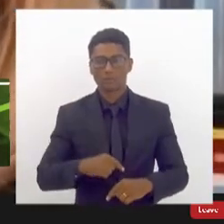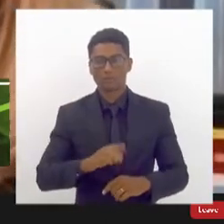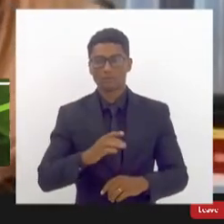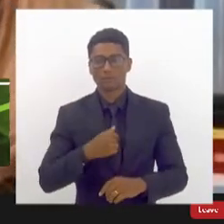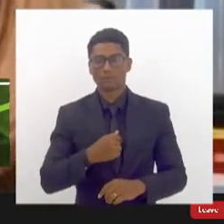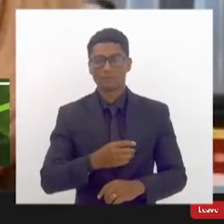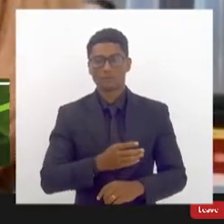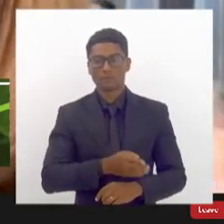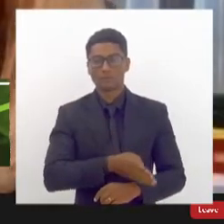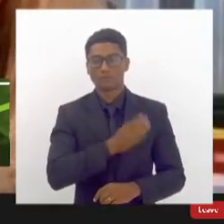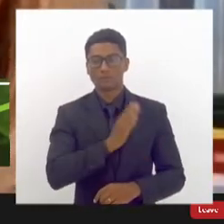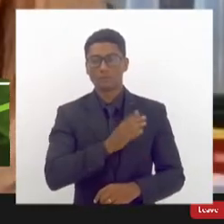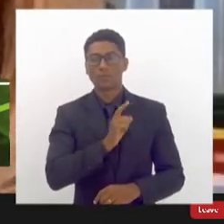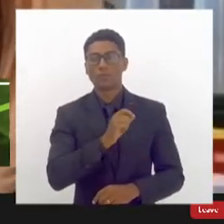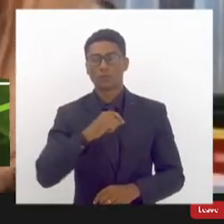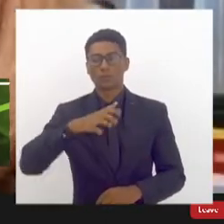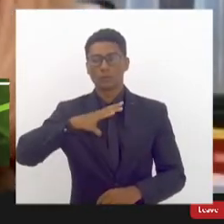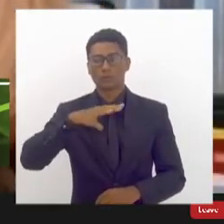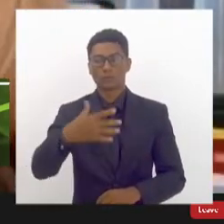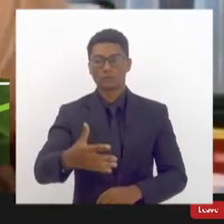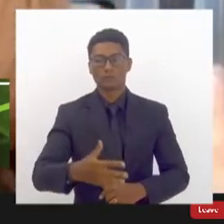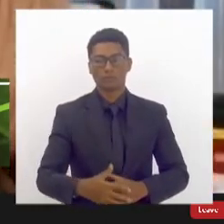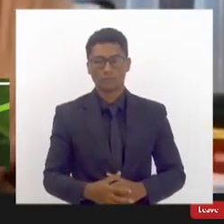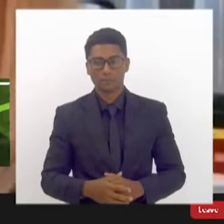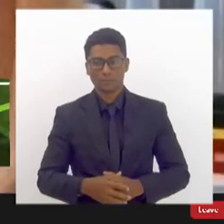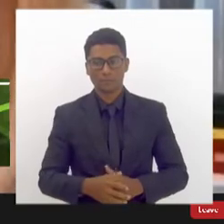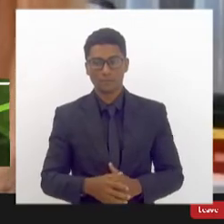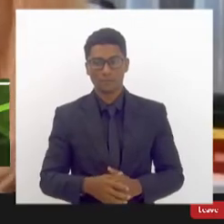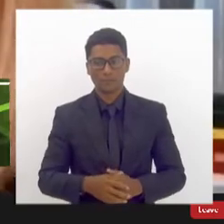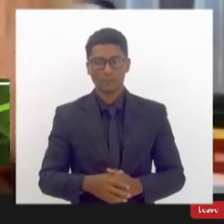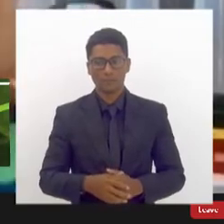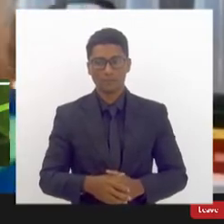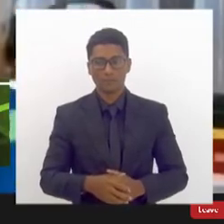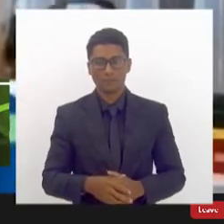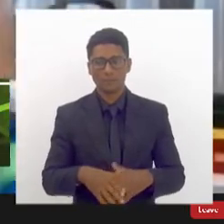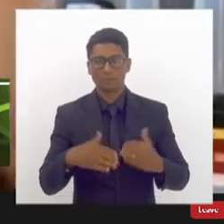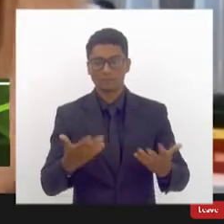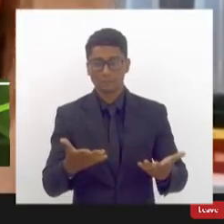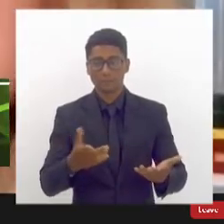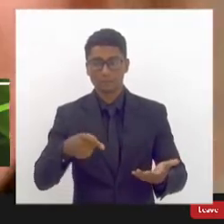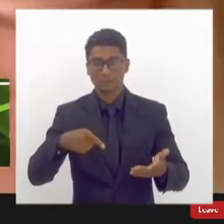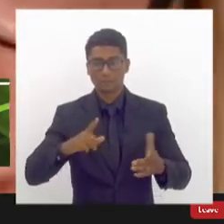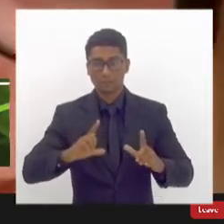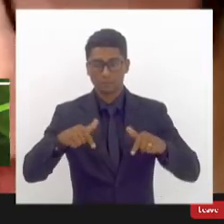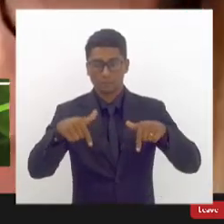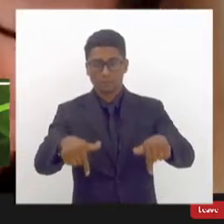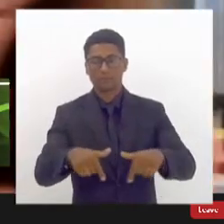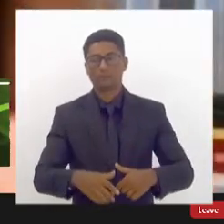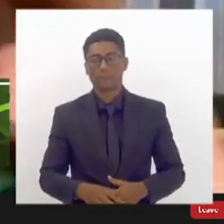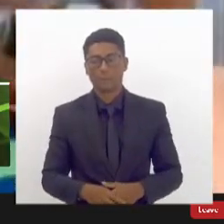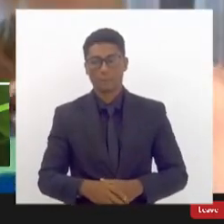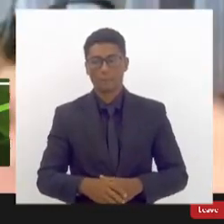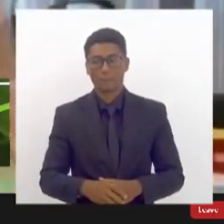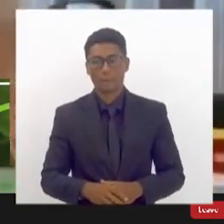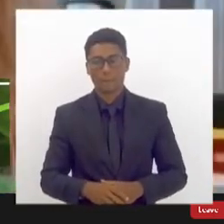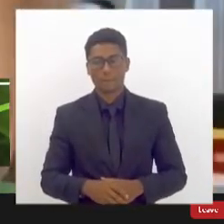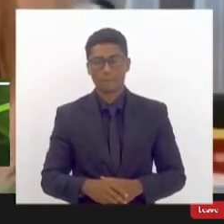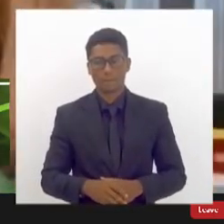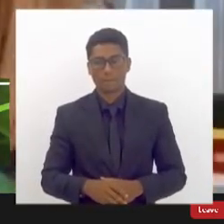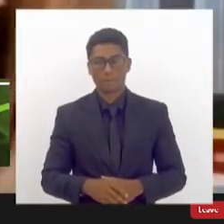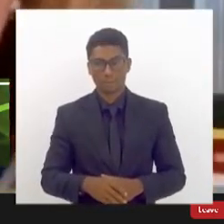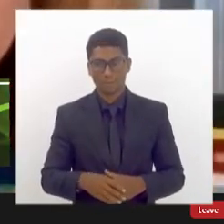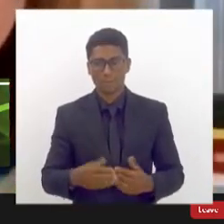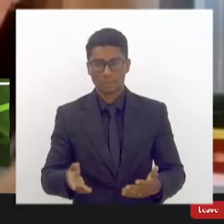entendido como coragem, que é o coração em ação. E é isso o que vem pautando aqui, toda a